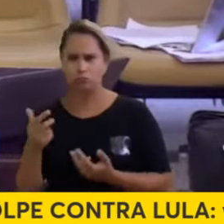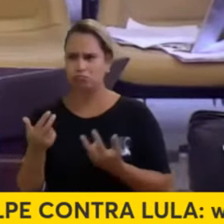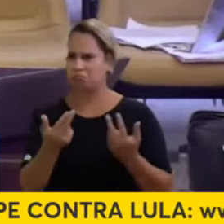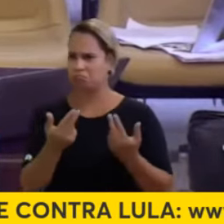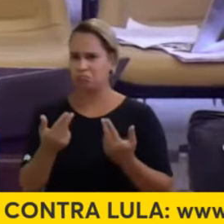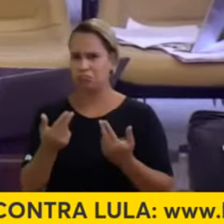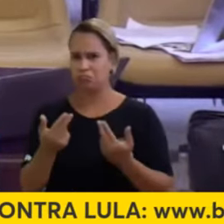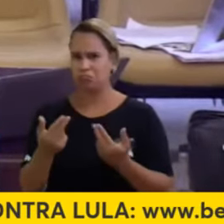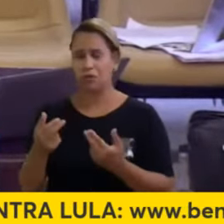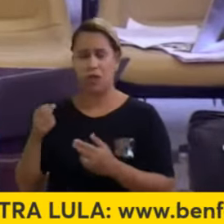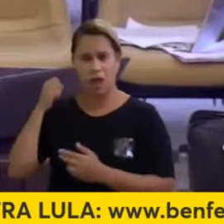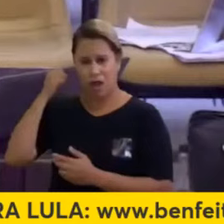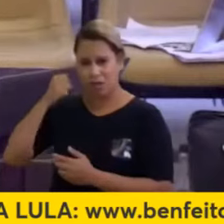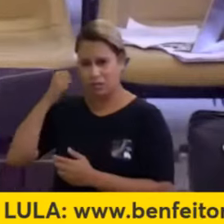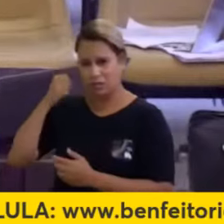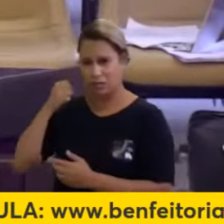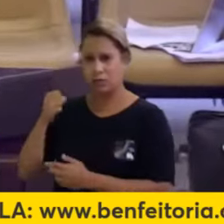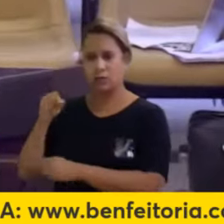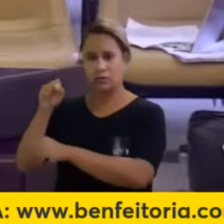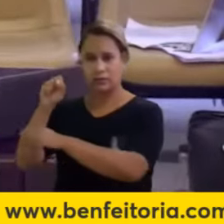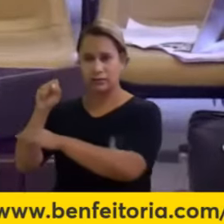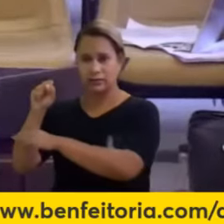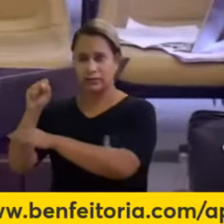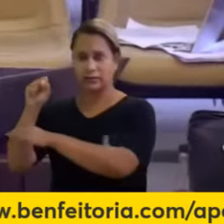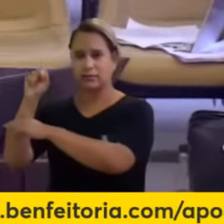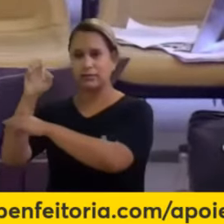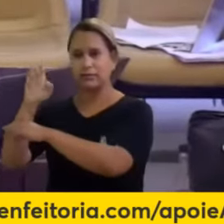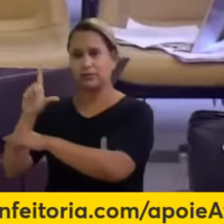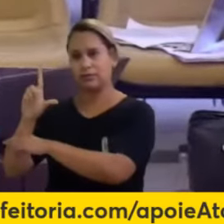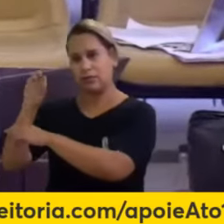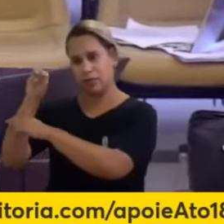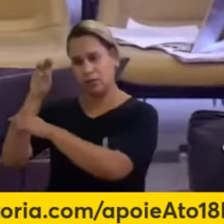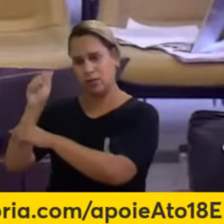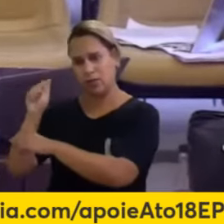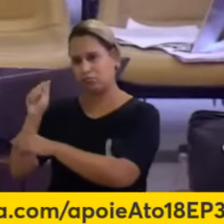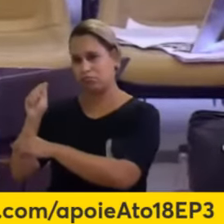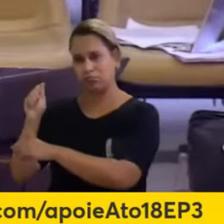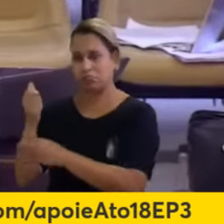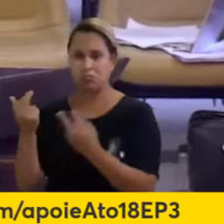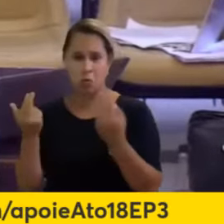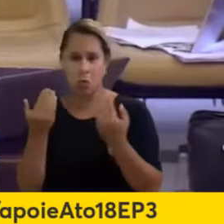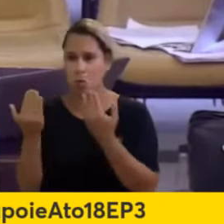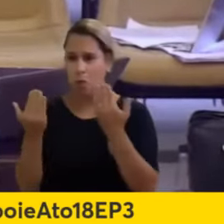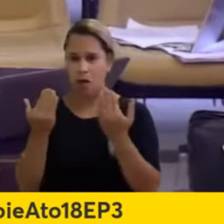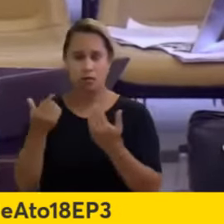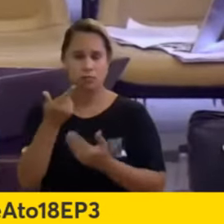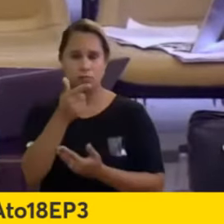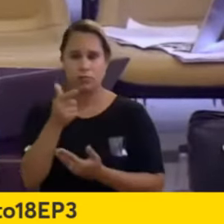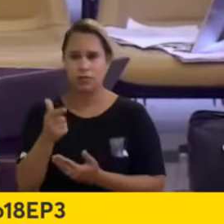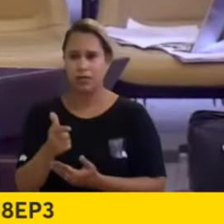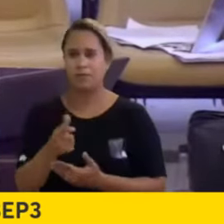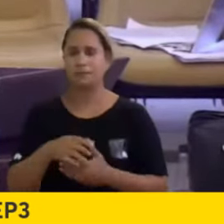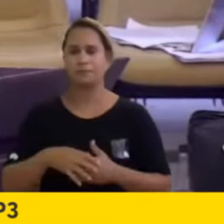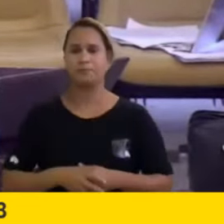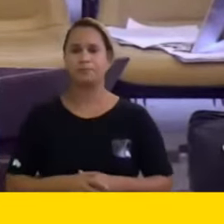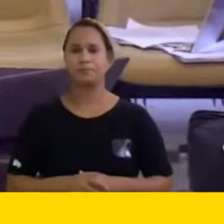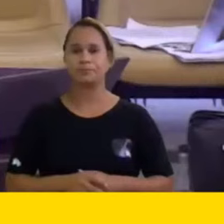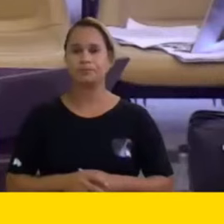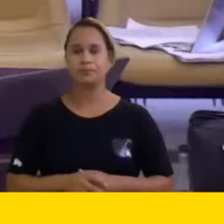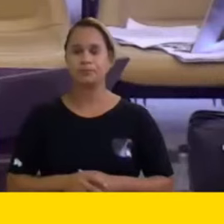guarda nenhuma relação com esse caso por duas razões muito simples e o Dr Cássio vai me suceder ao final para tratar desse